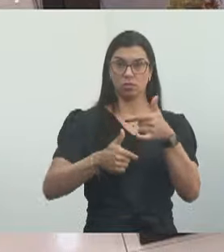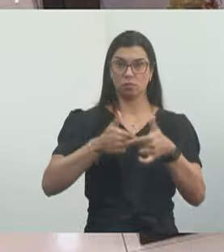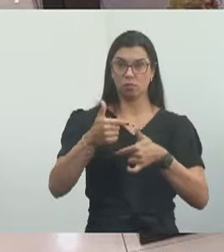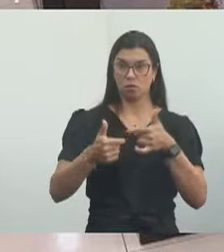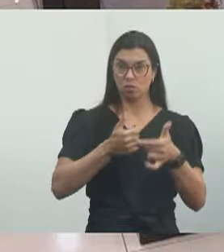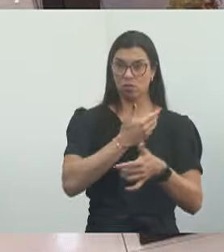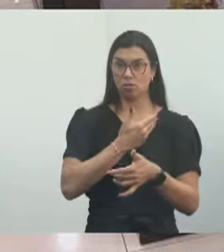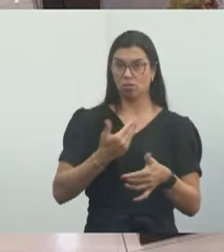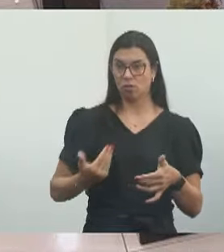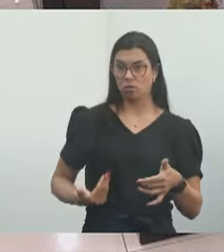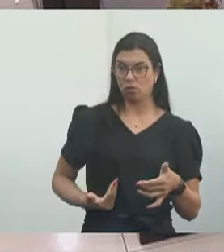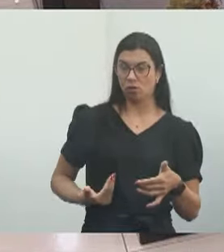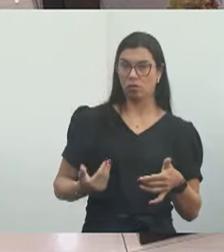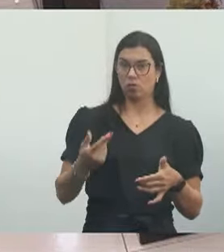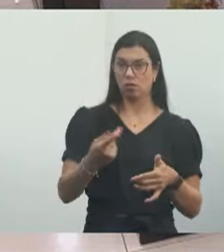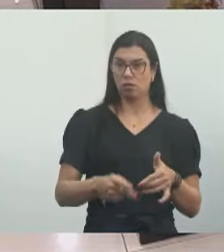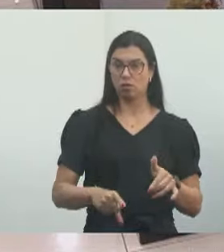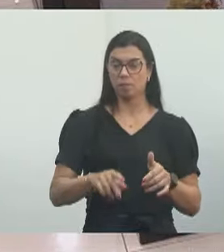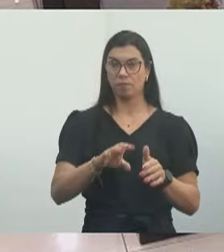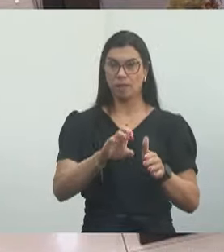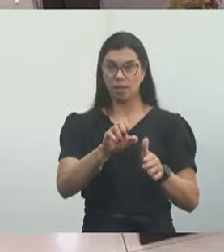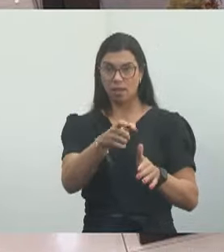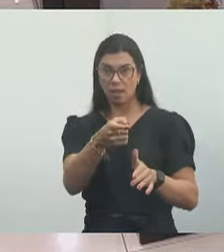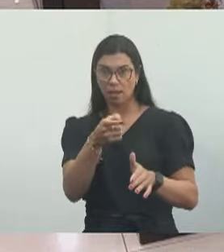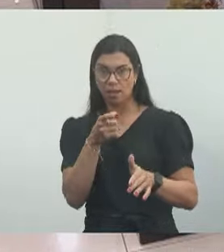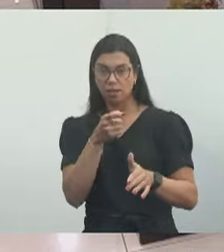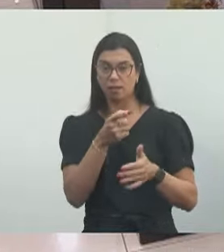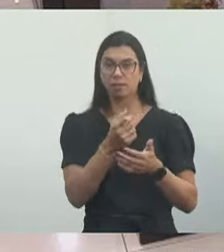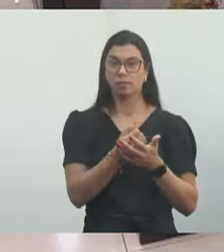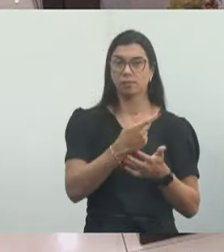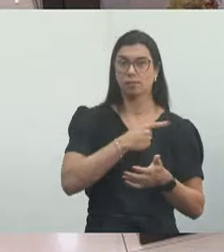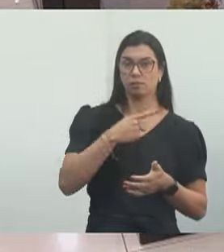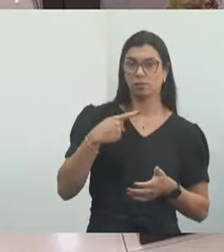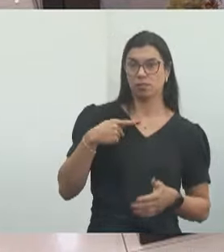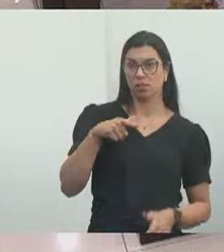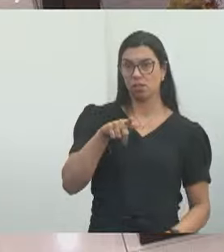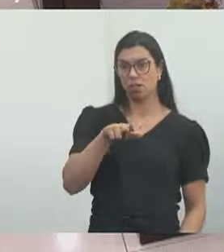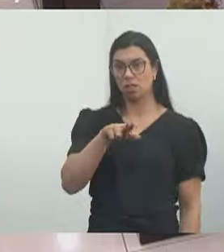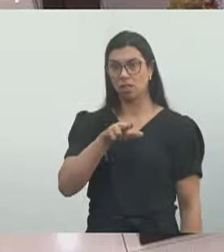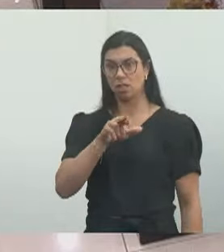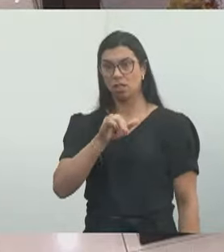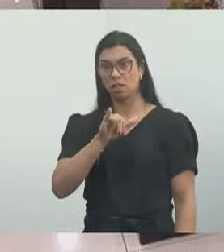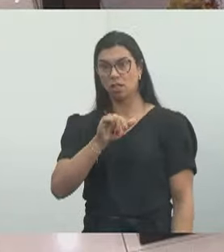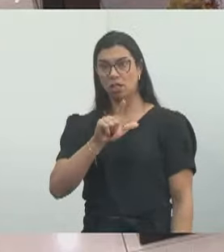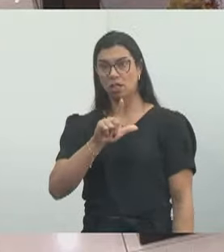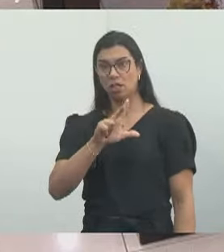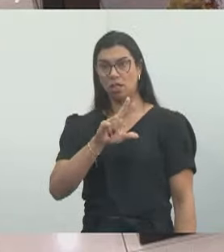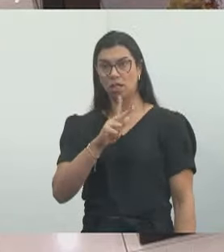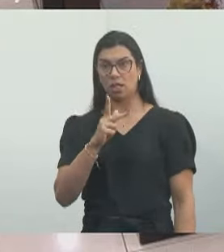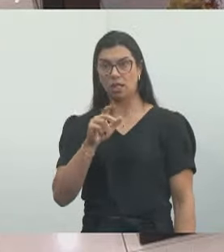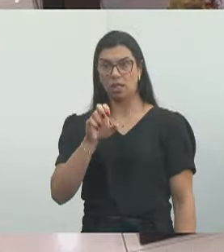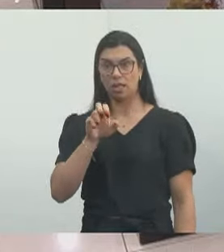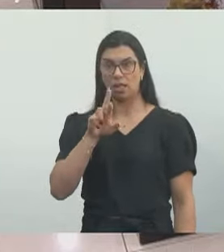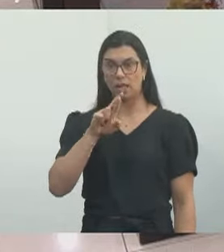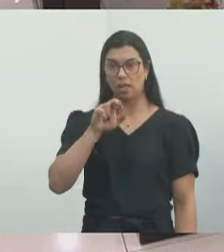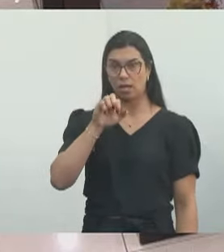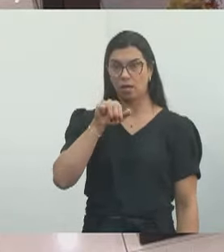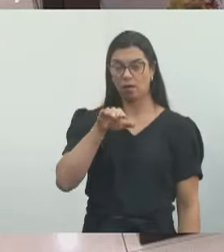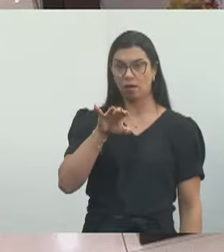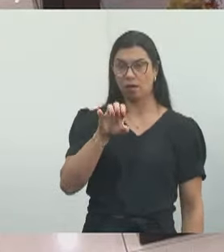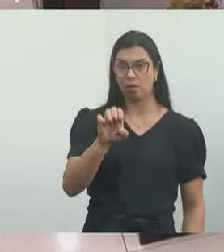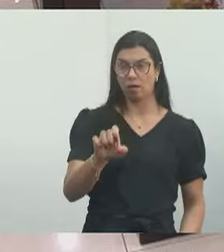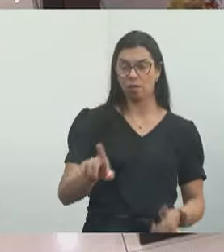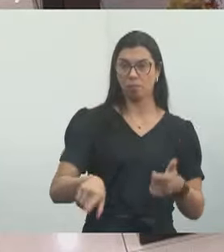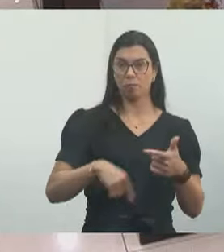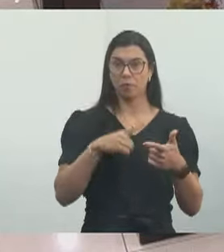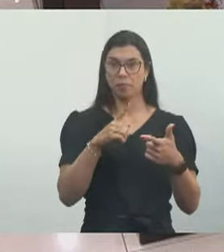presentes, o nosso ex-presidente da Fundação Cultural, querido Guilherme Mendicelli, ao lado também sua